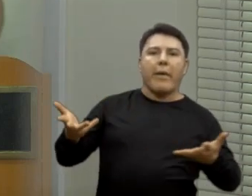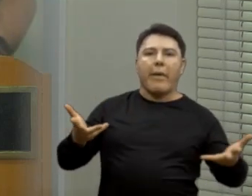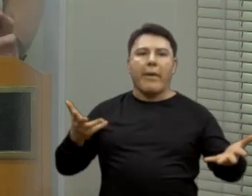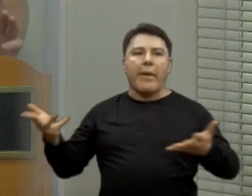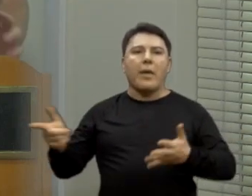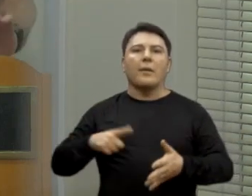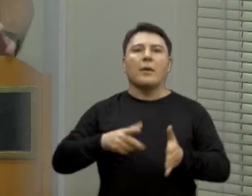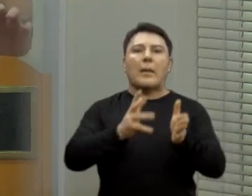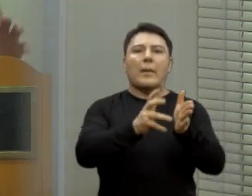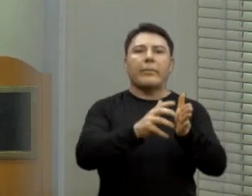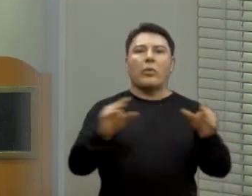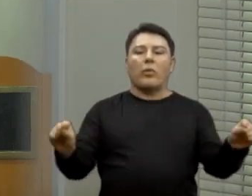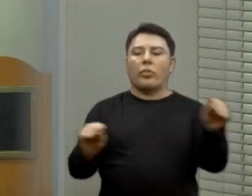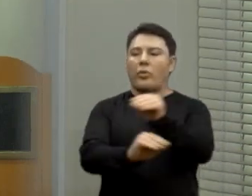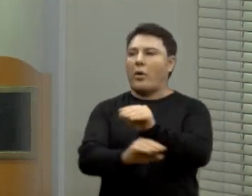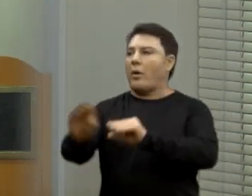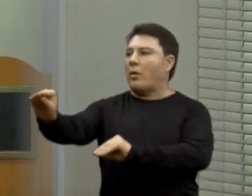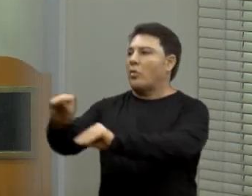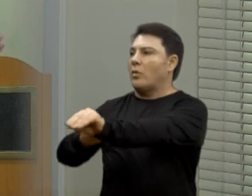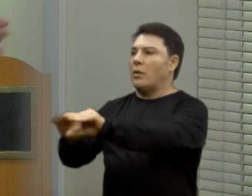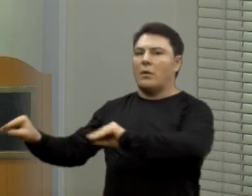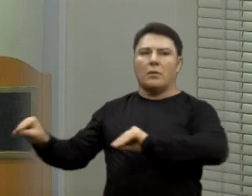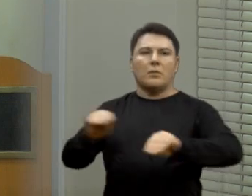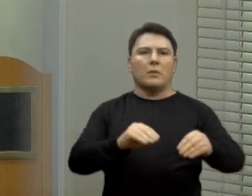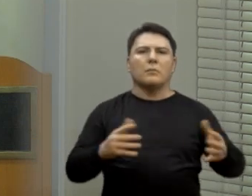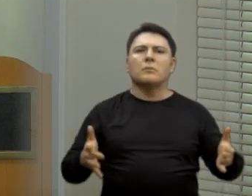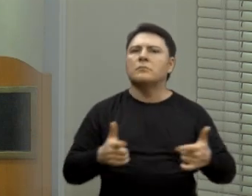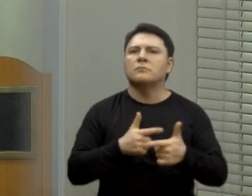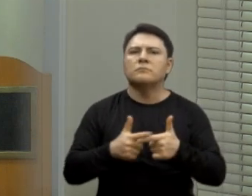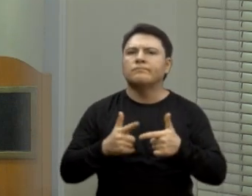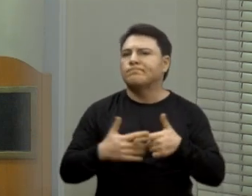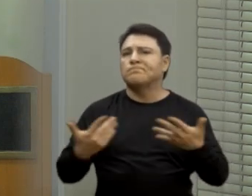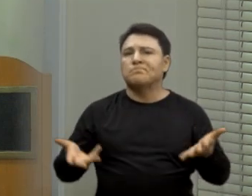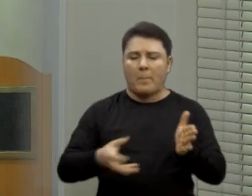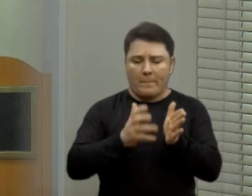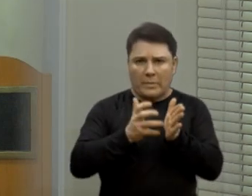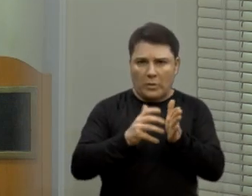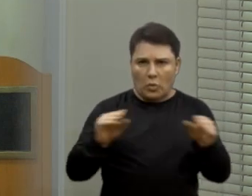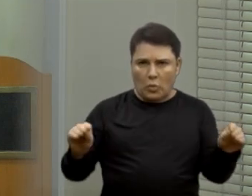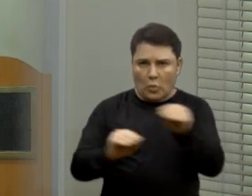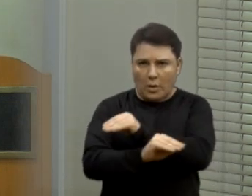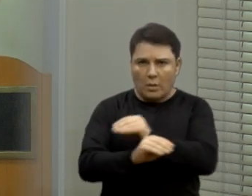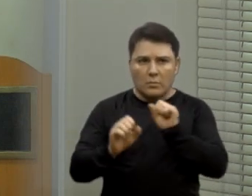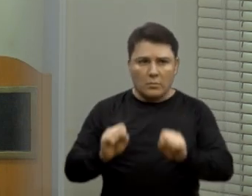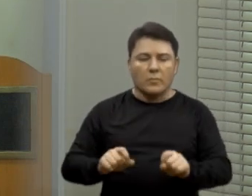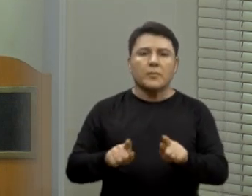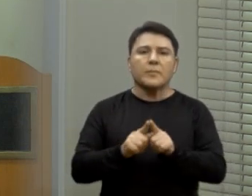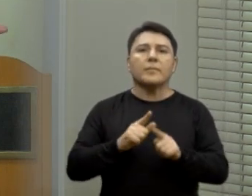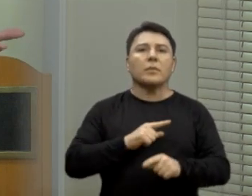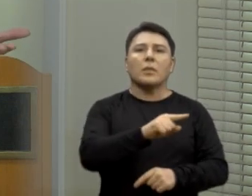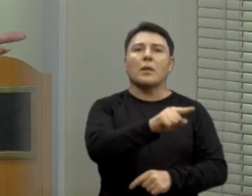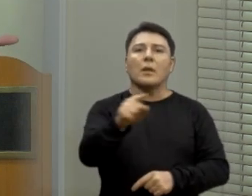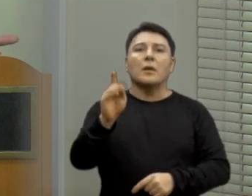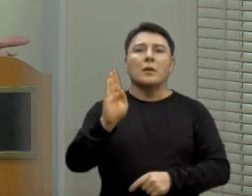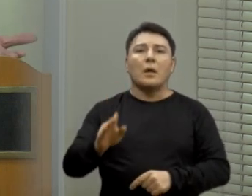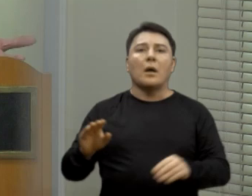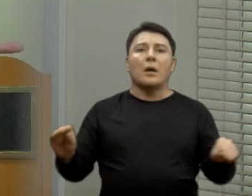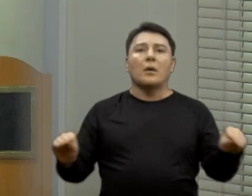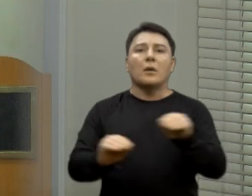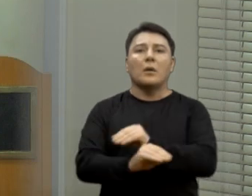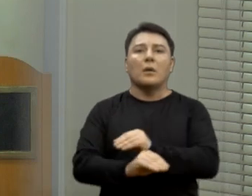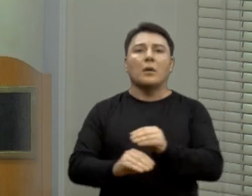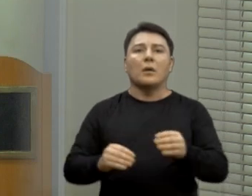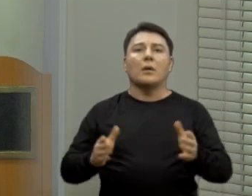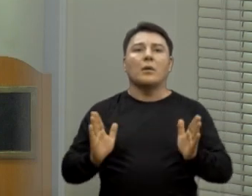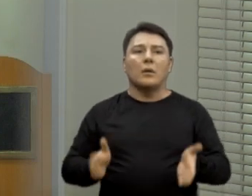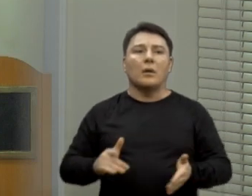trocando de partido, que não sei o quê, fica trocando de partido. Qual que é o problema de trocar de partido? Até marquei os nomes aqui dos vereadores aqui que trocaram de partido nessa